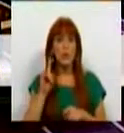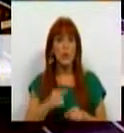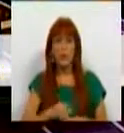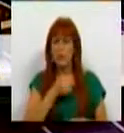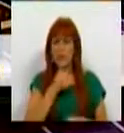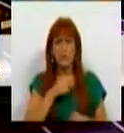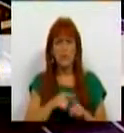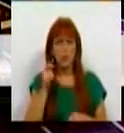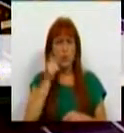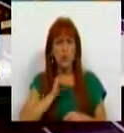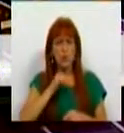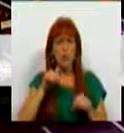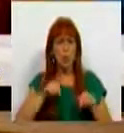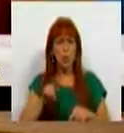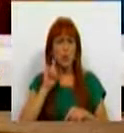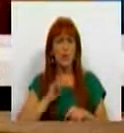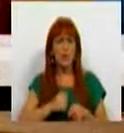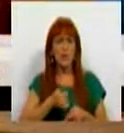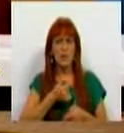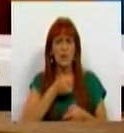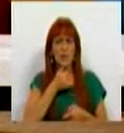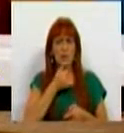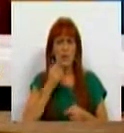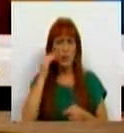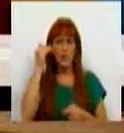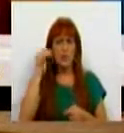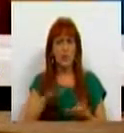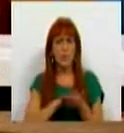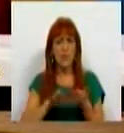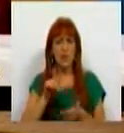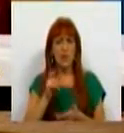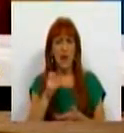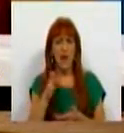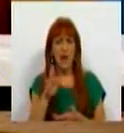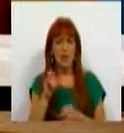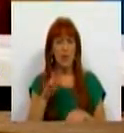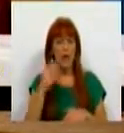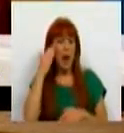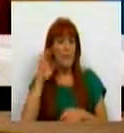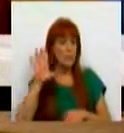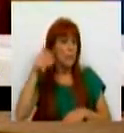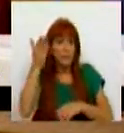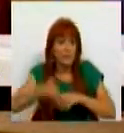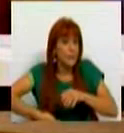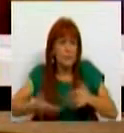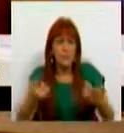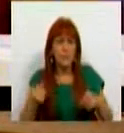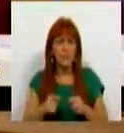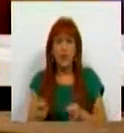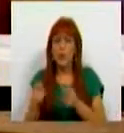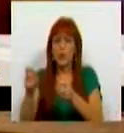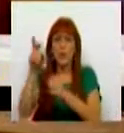determinante para os Açores, hoje é um dia determinante para o futuro da base das Lajes. Perspectiva-se que a qualquer momento seja